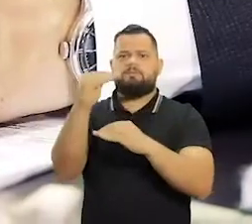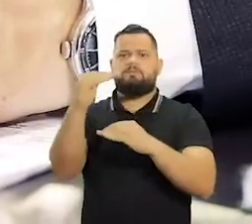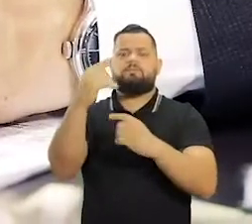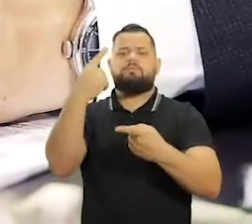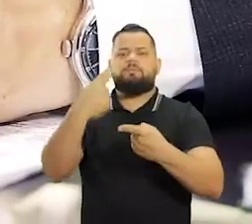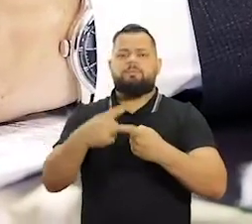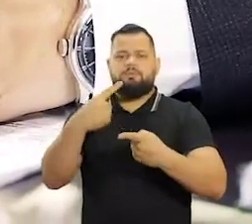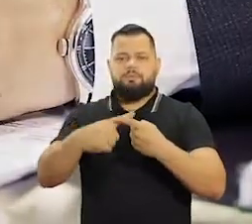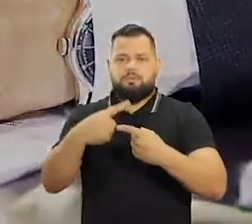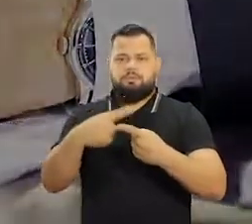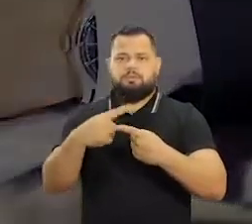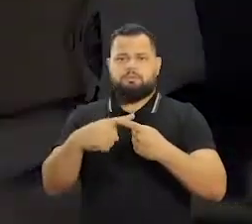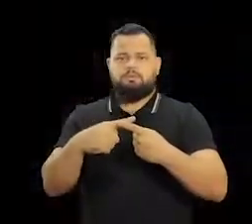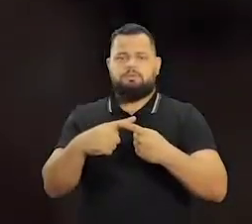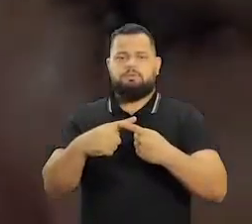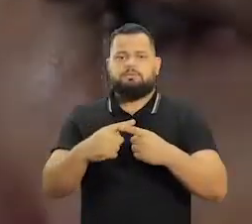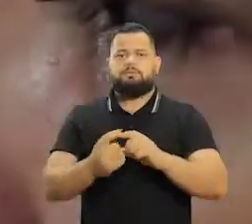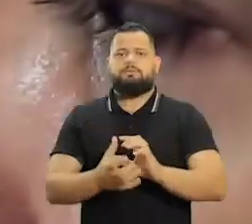curso superior